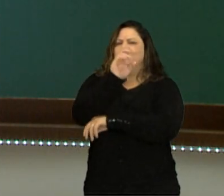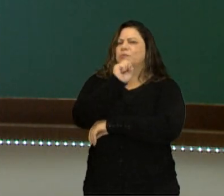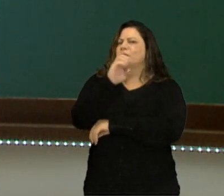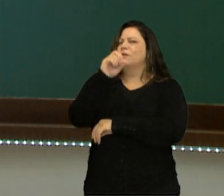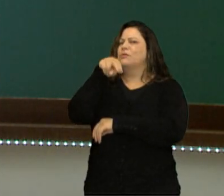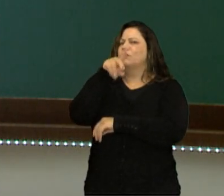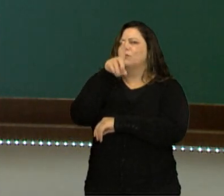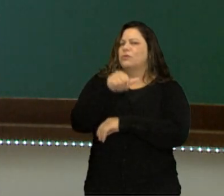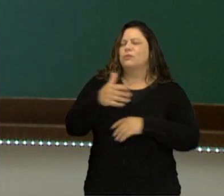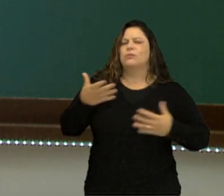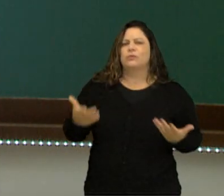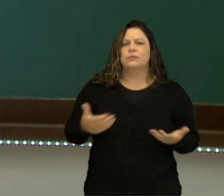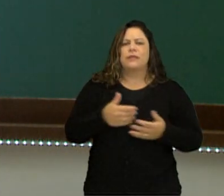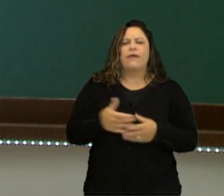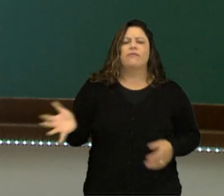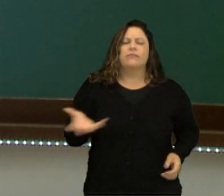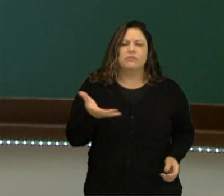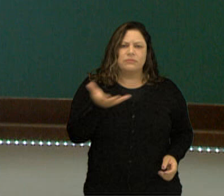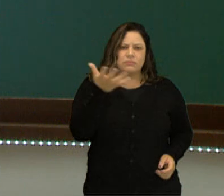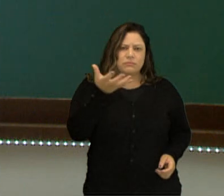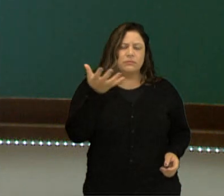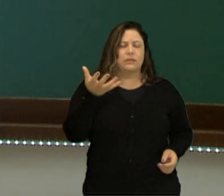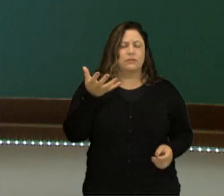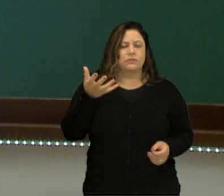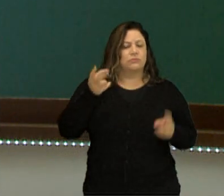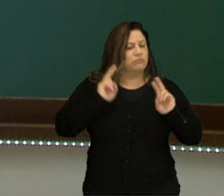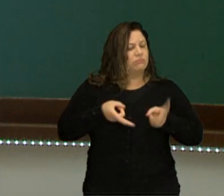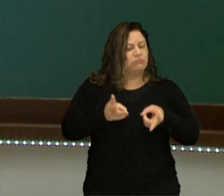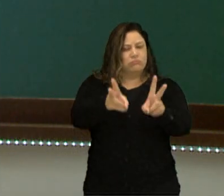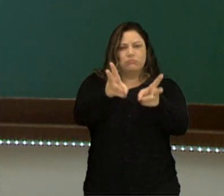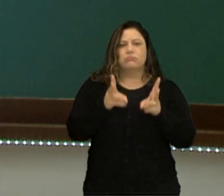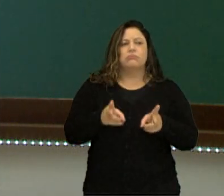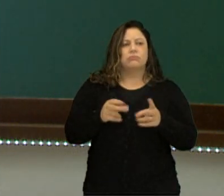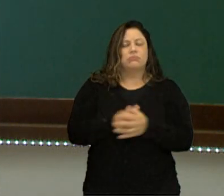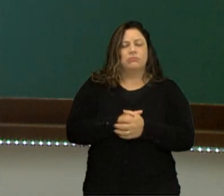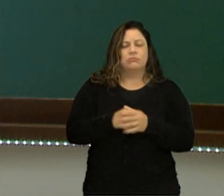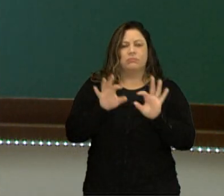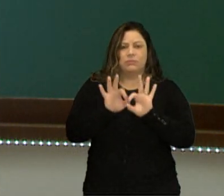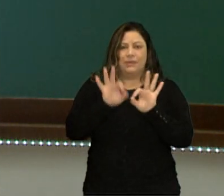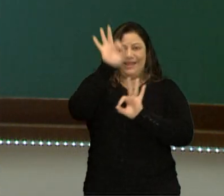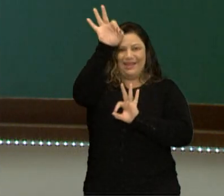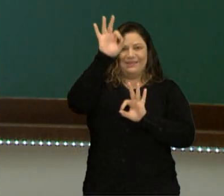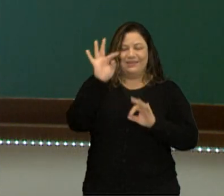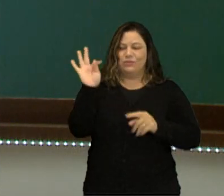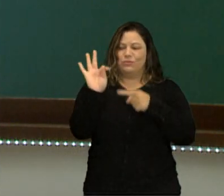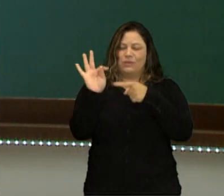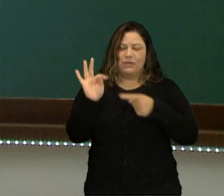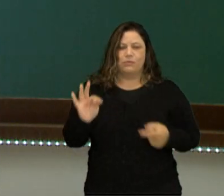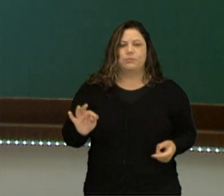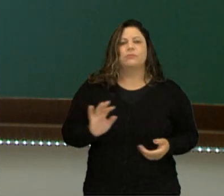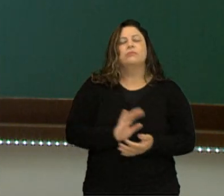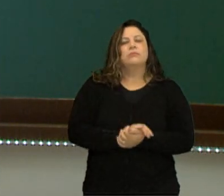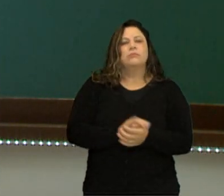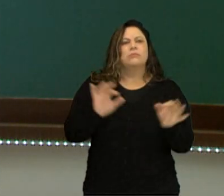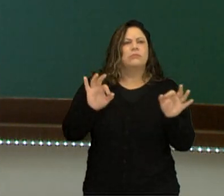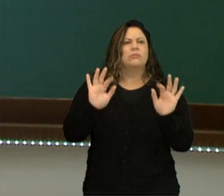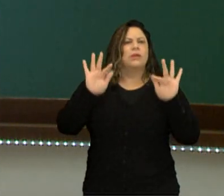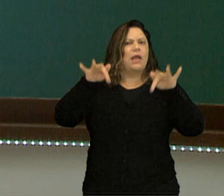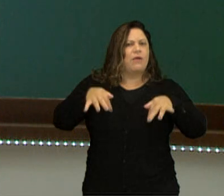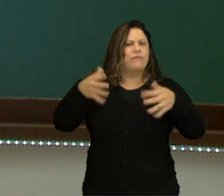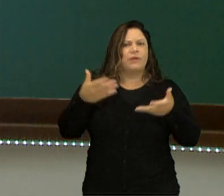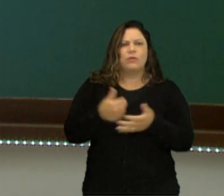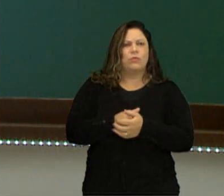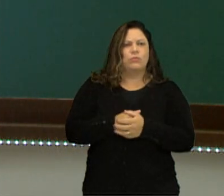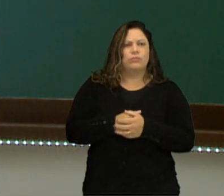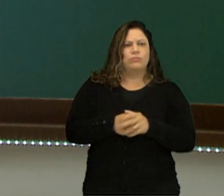tempo. A velocidade da luz ela é constante, então vale esse cálculo. Velocidade é a distância pelo tempo. Pessoal, e aí acabou o exercício. Eu faço